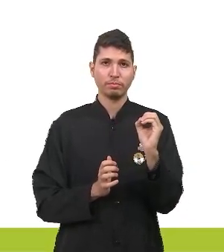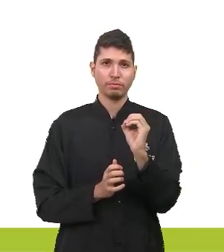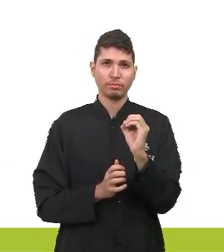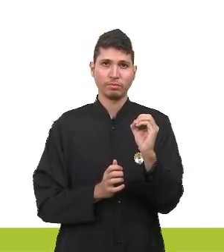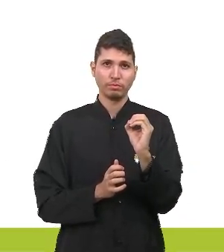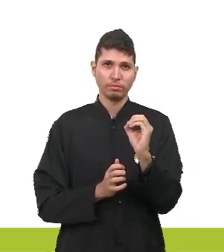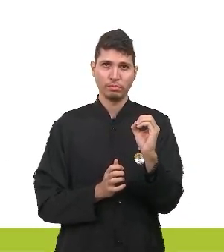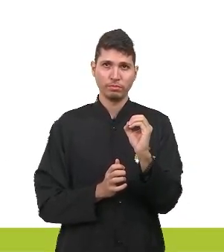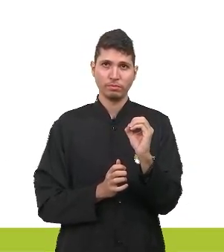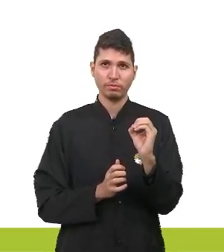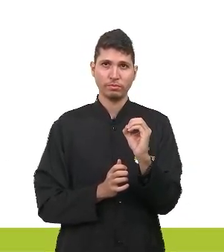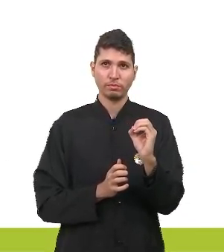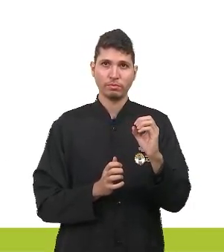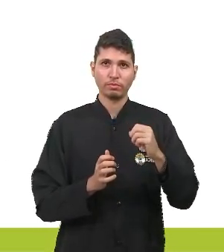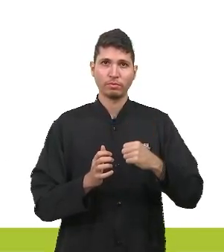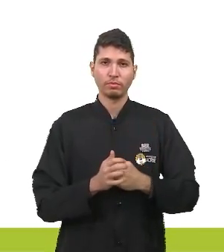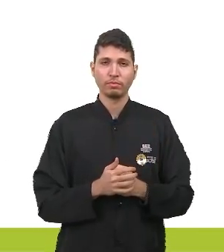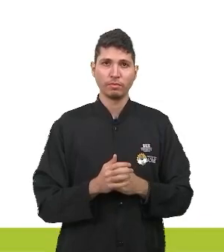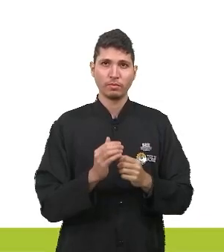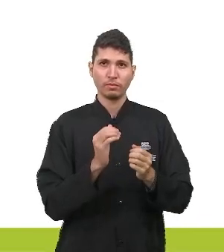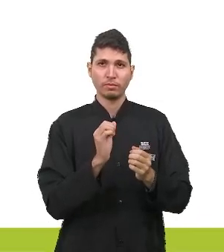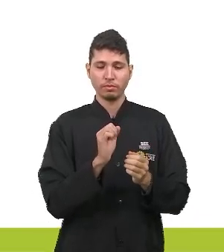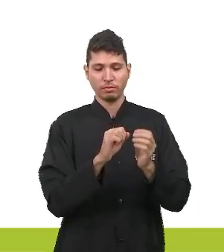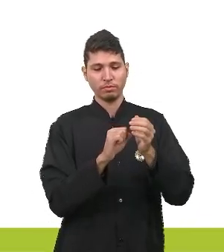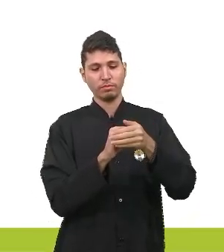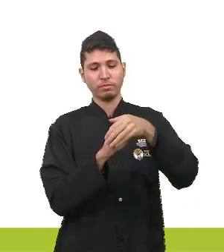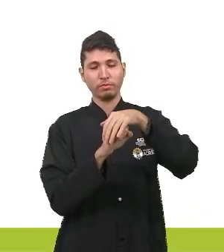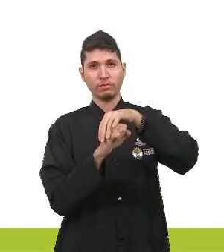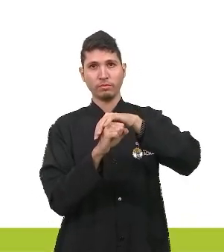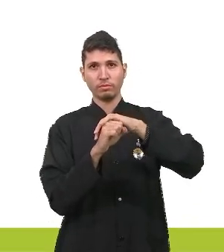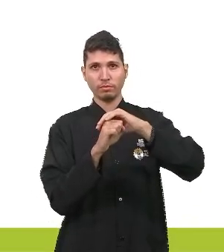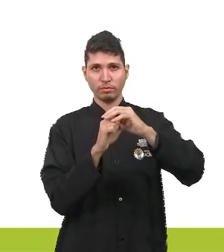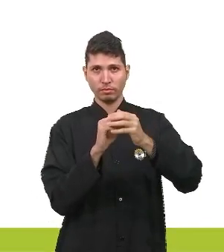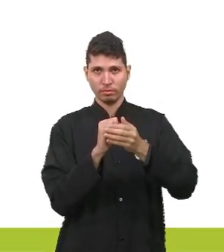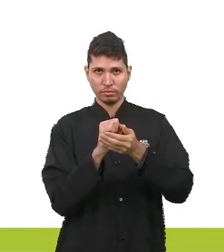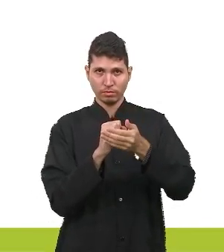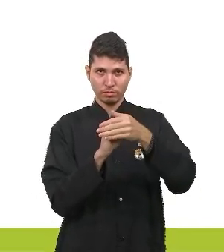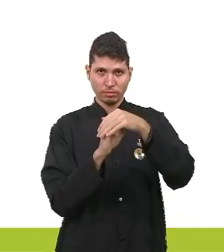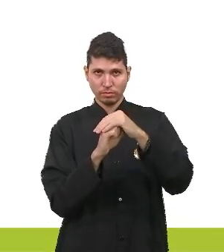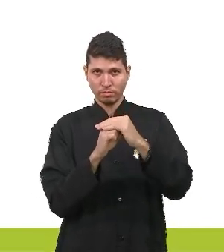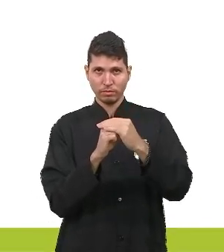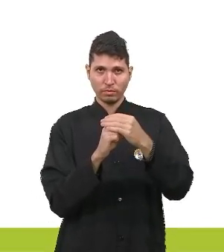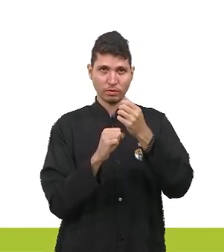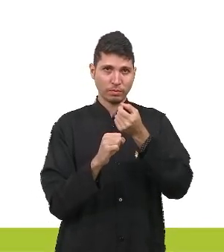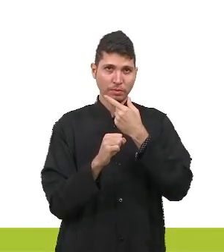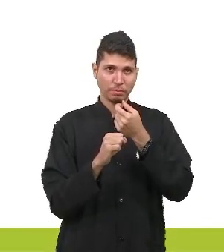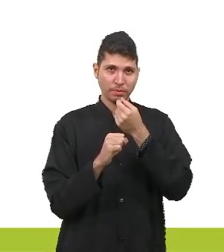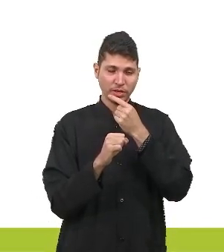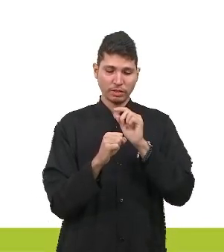romper aquela capinha da cápsula